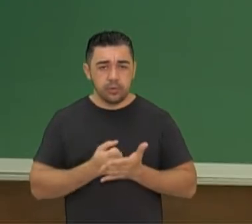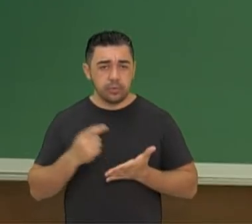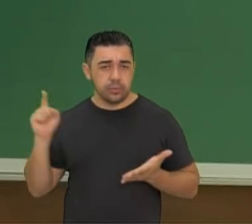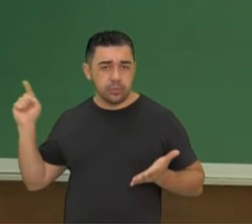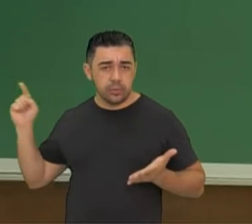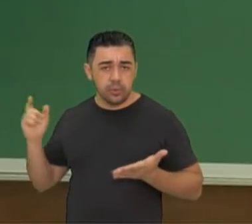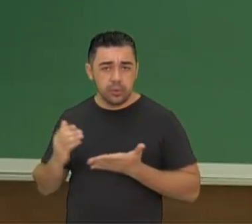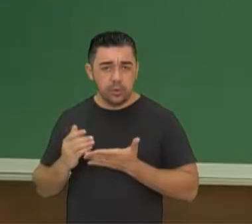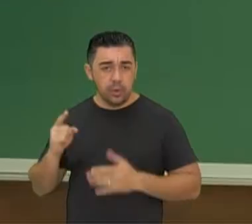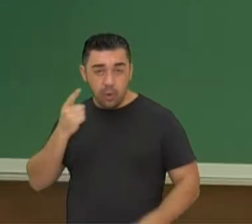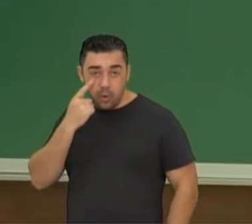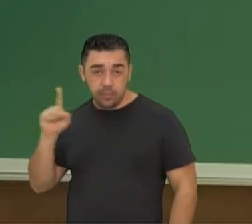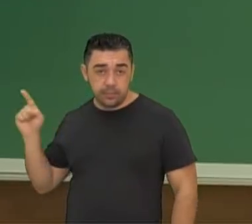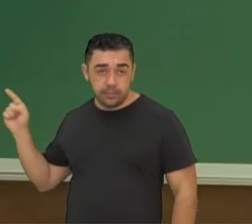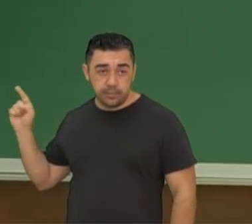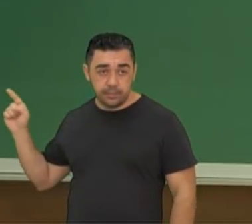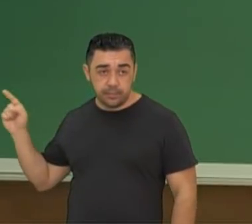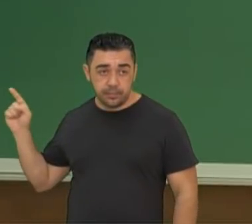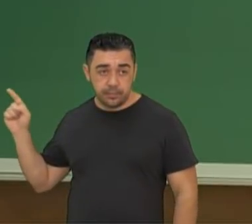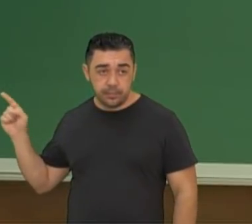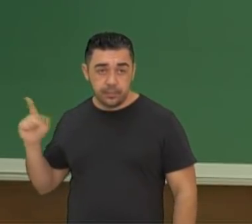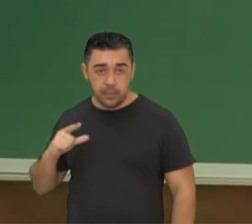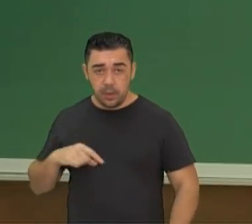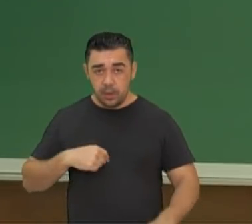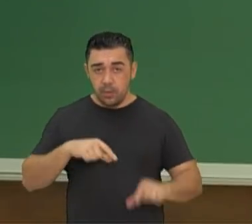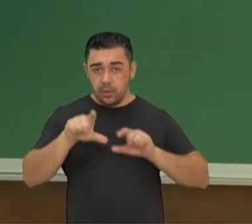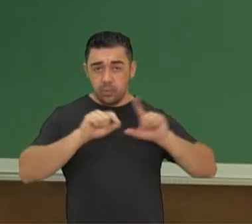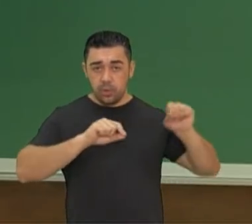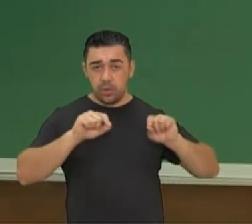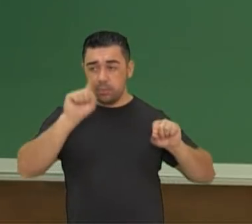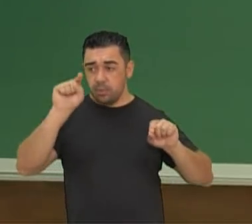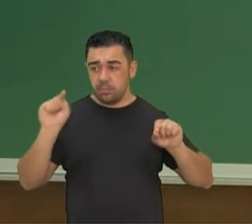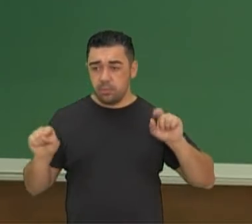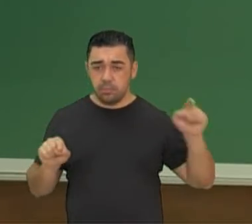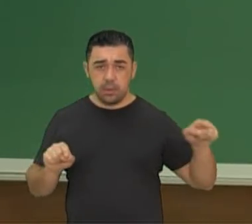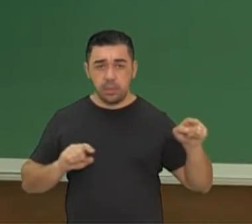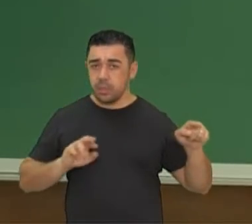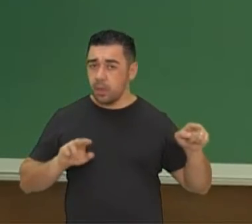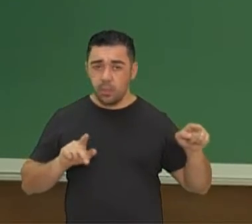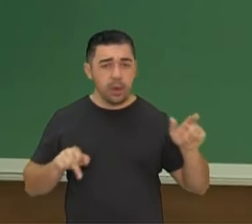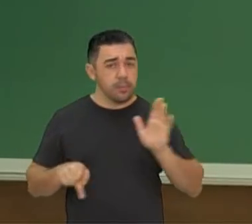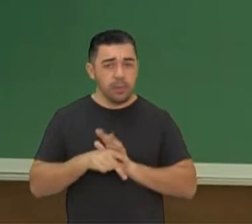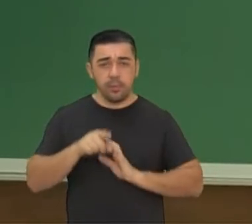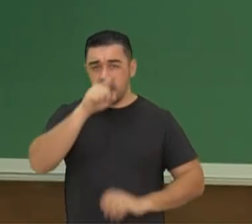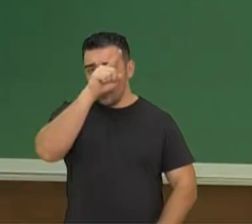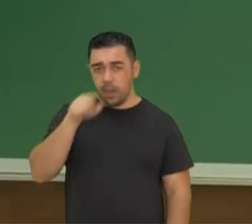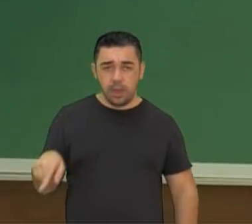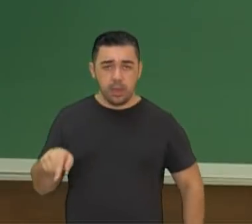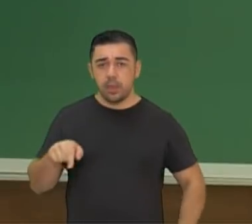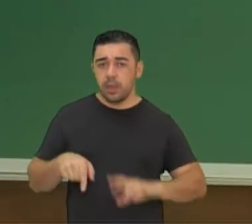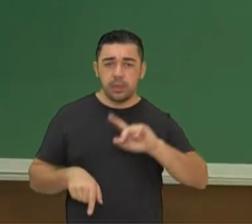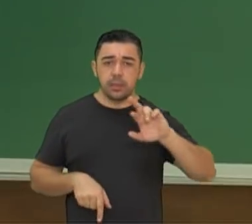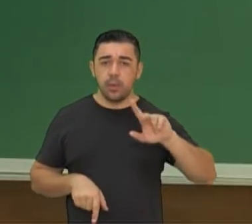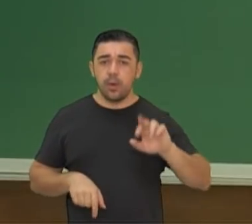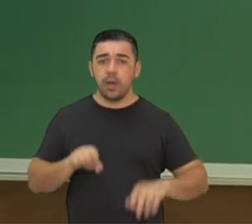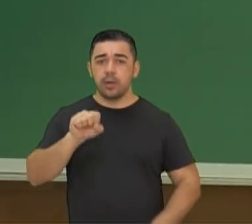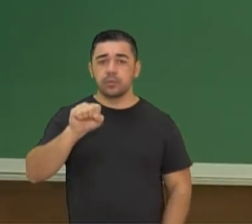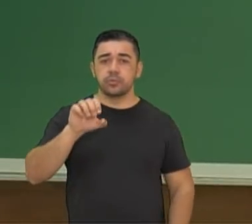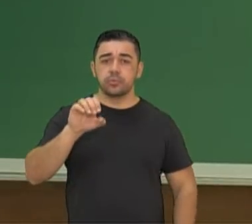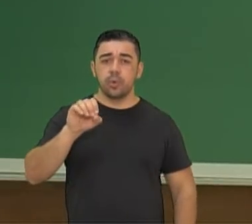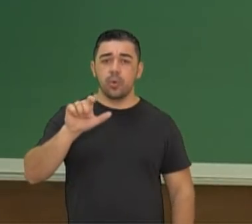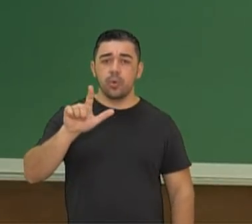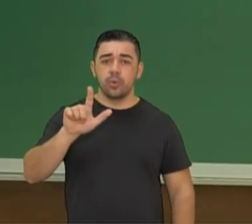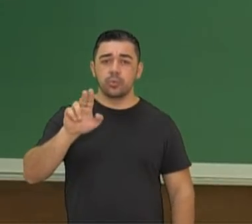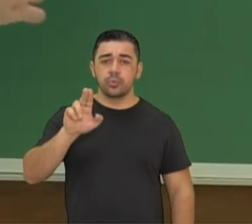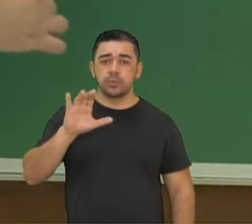nós temos aqui na tela? Veja só. Esses pontos que eu escolhi aleatoriamente, eles não fazem parte da reta. Então, eles não são solução. Mas olha, repare